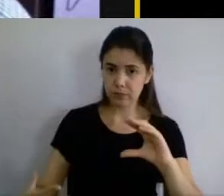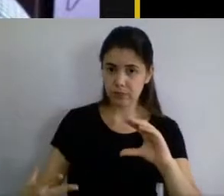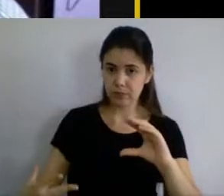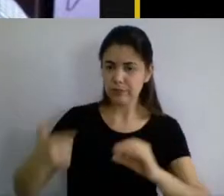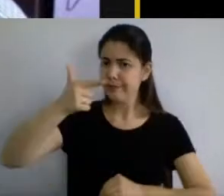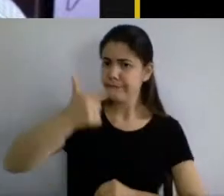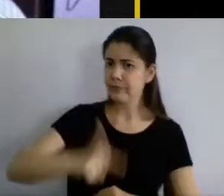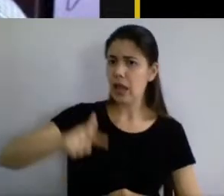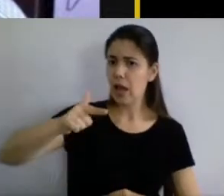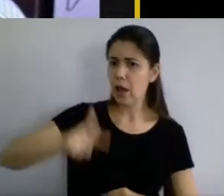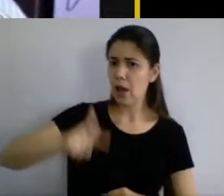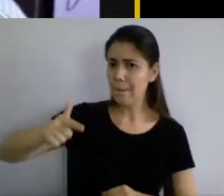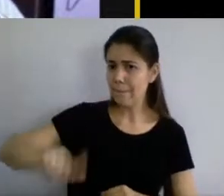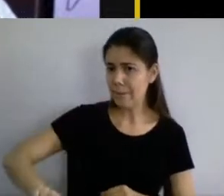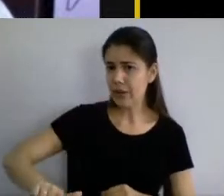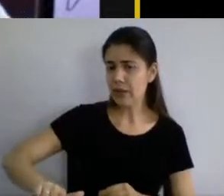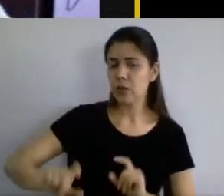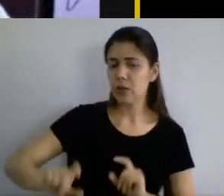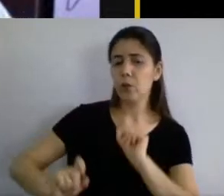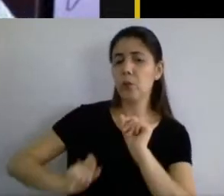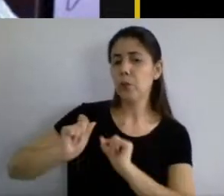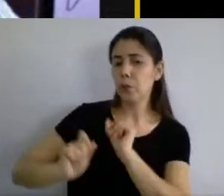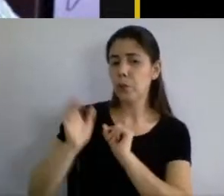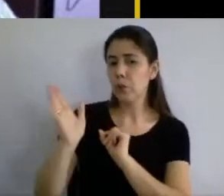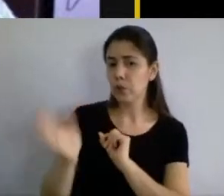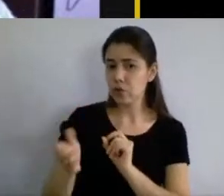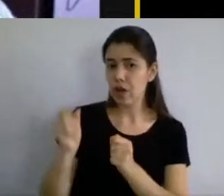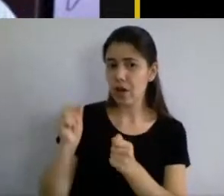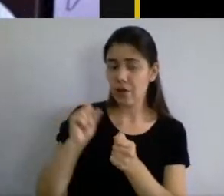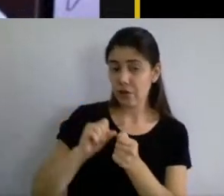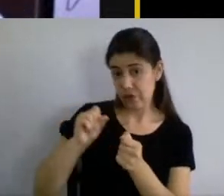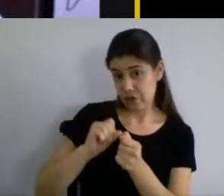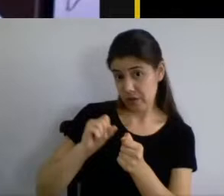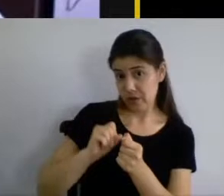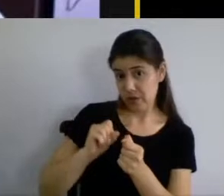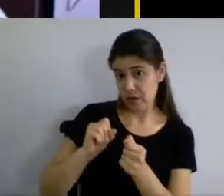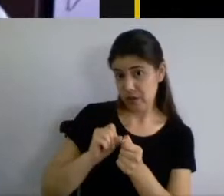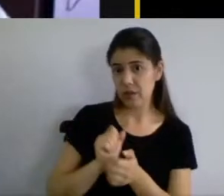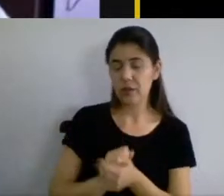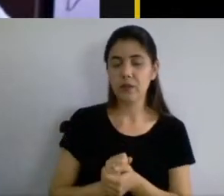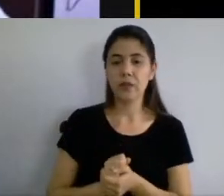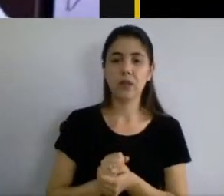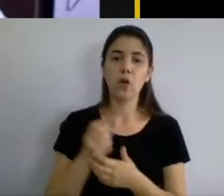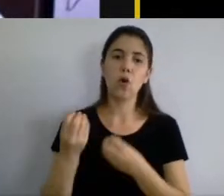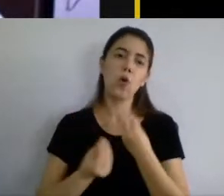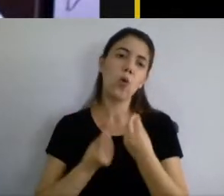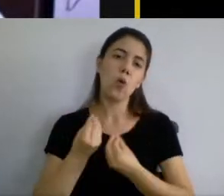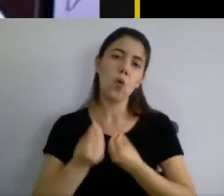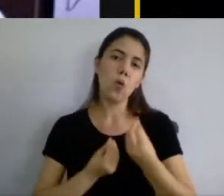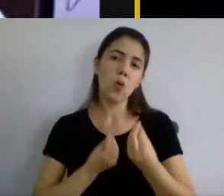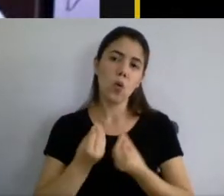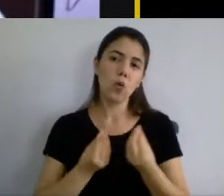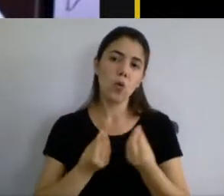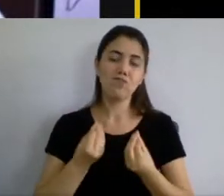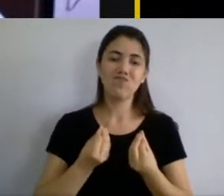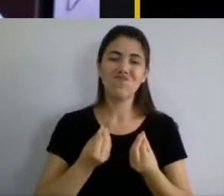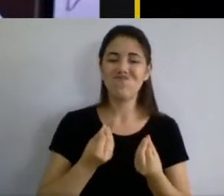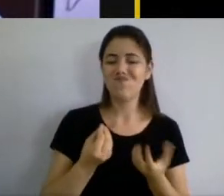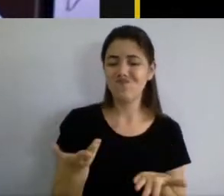que já tinha sido feito como falta de originalidade,